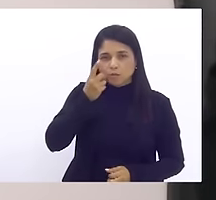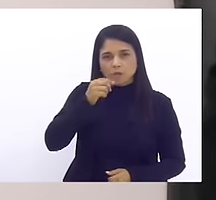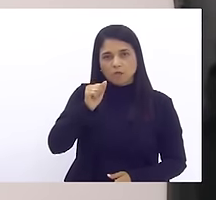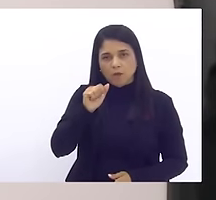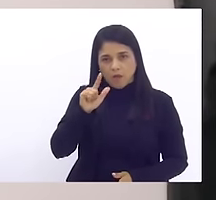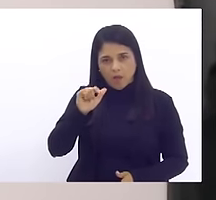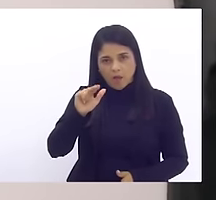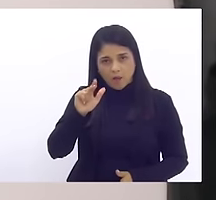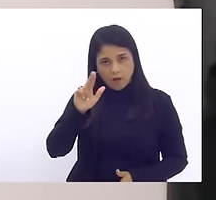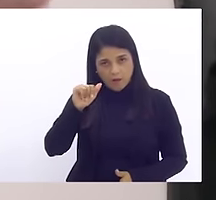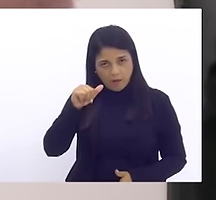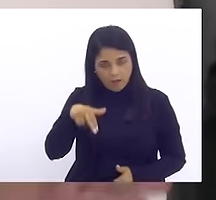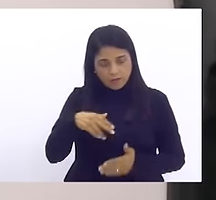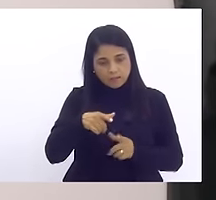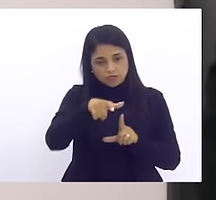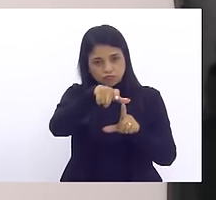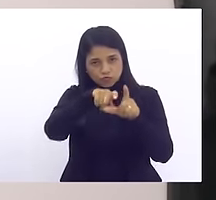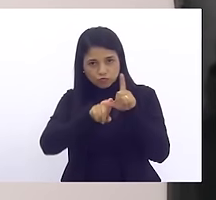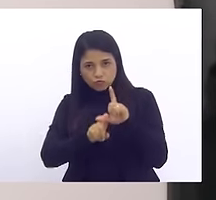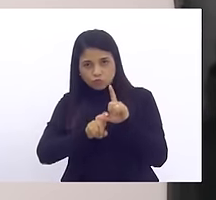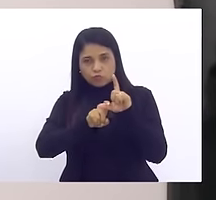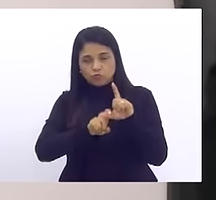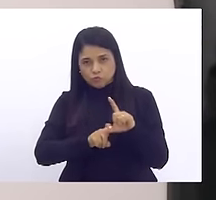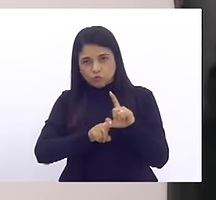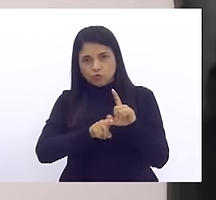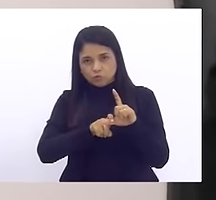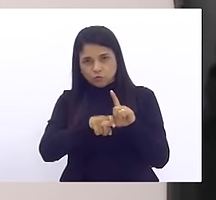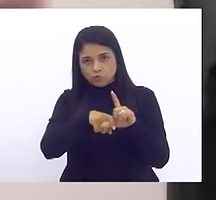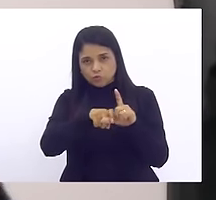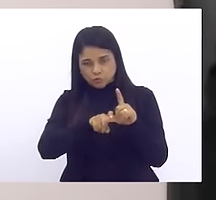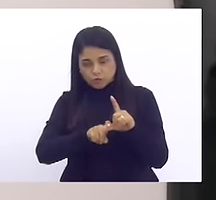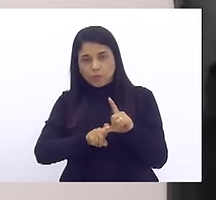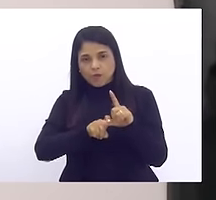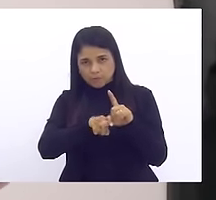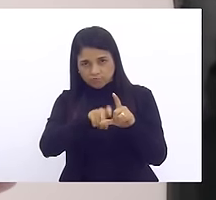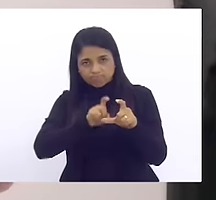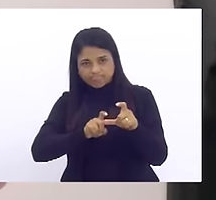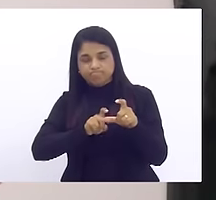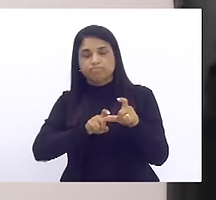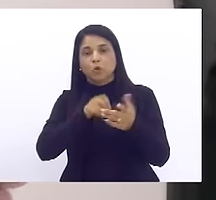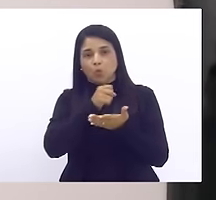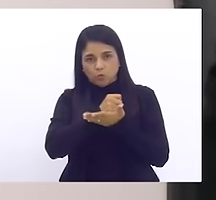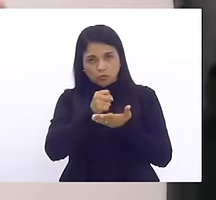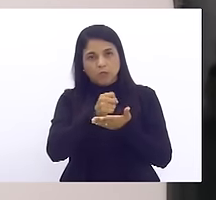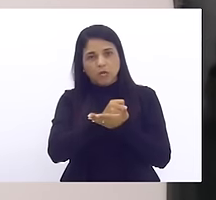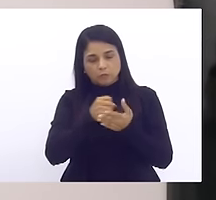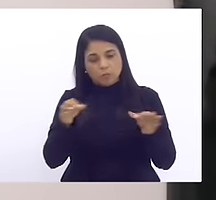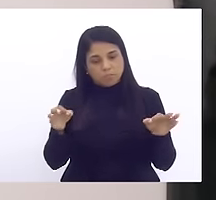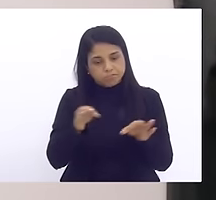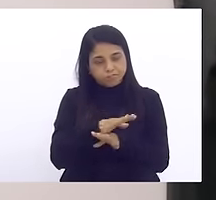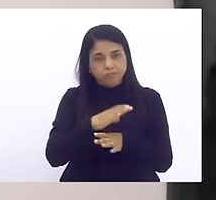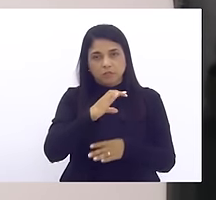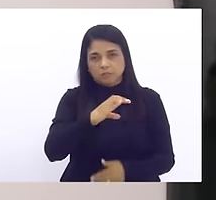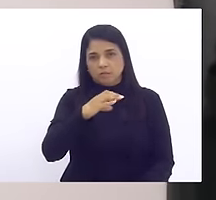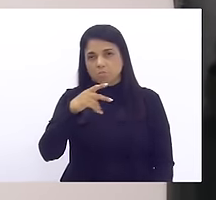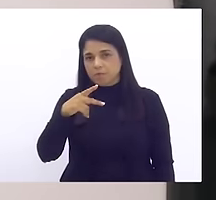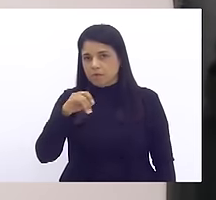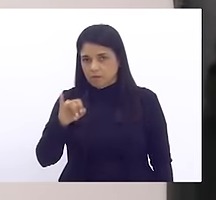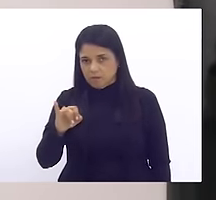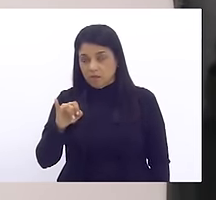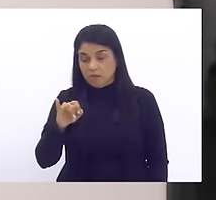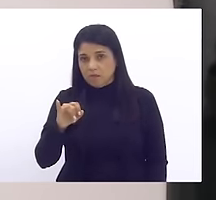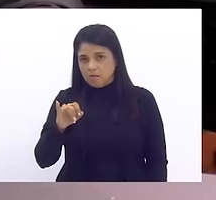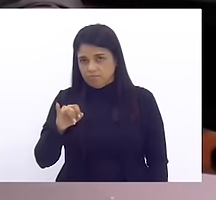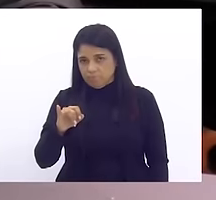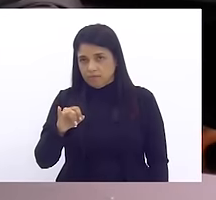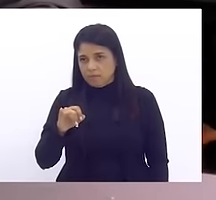esse contrato enquanto perdurar essa CPI as conclusões da CPI é o mínimo que o teto tem que fazer